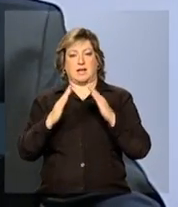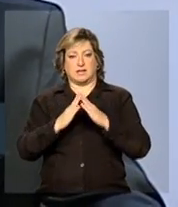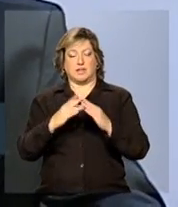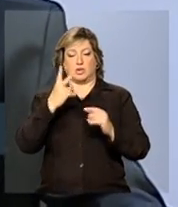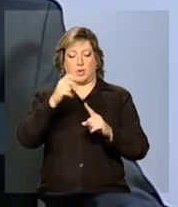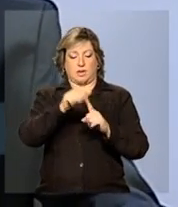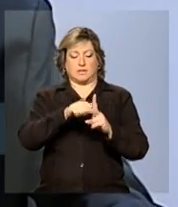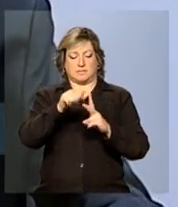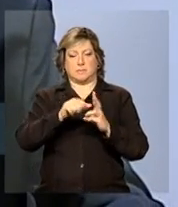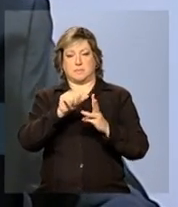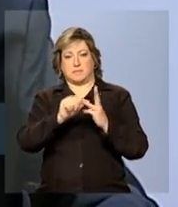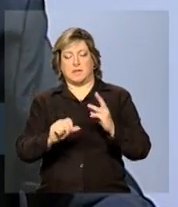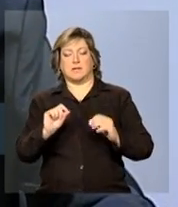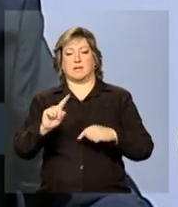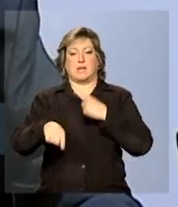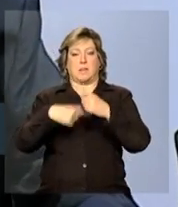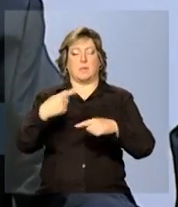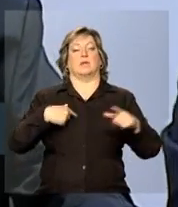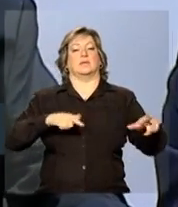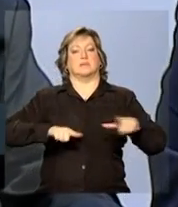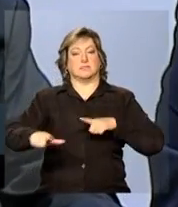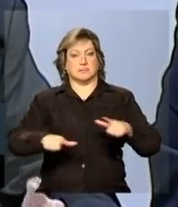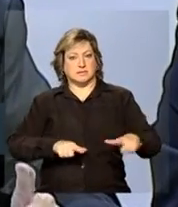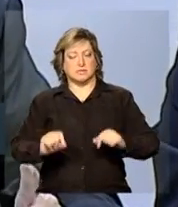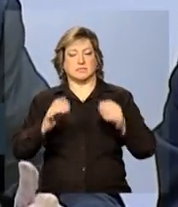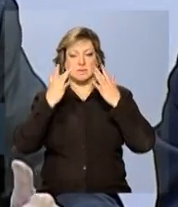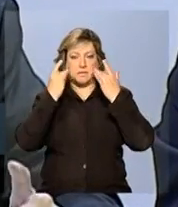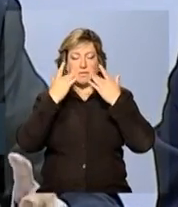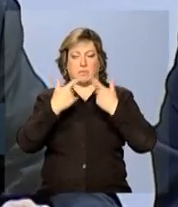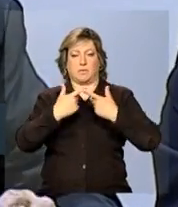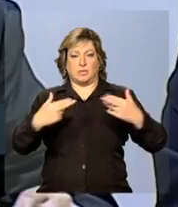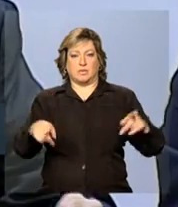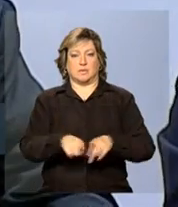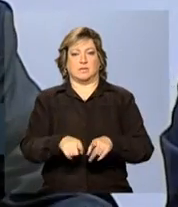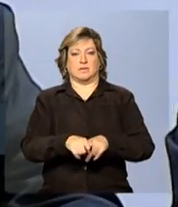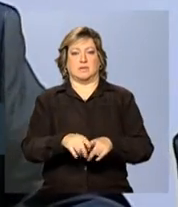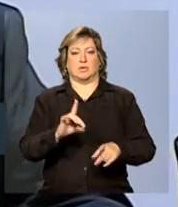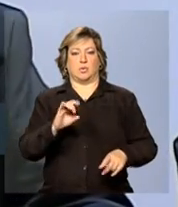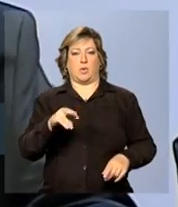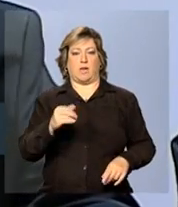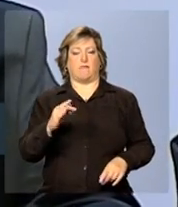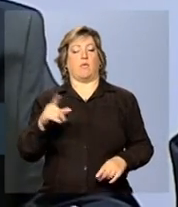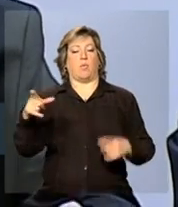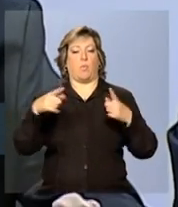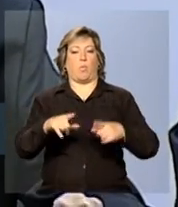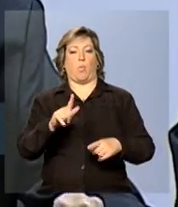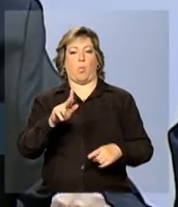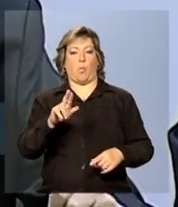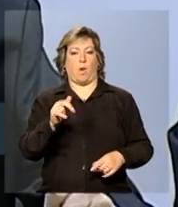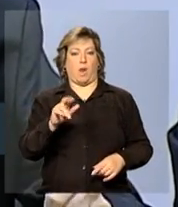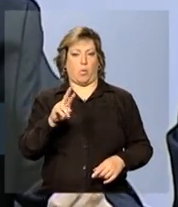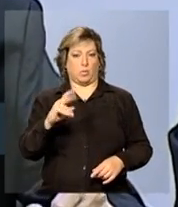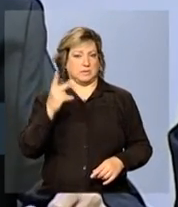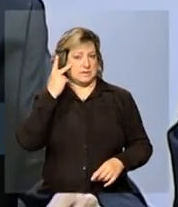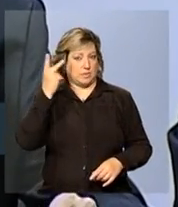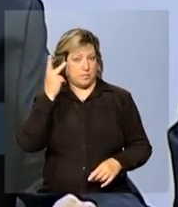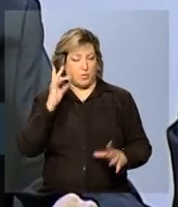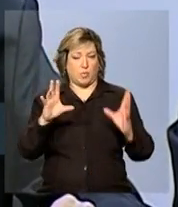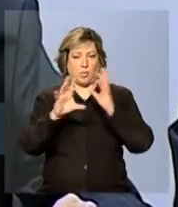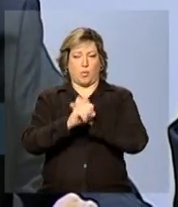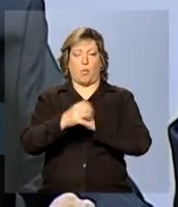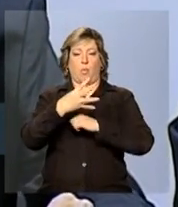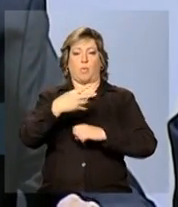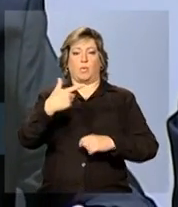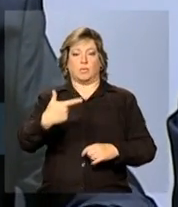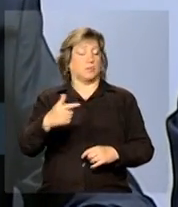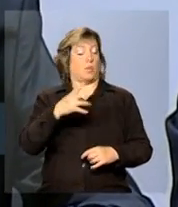2 meses e meio depois eu estava fazendo o espetáculo Dona Flor em Guarulhos. Do transplante até hoje foram 45 cidades, no qual,